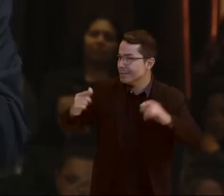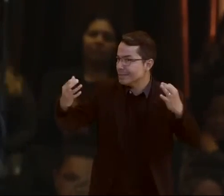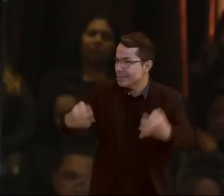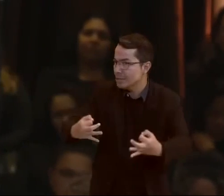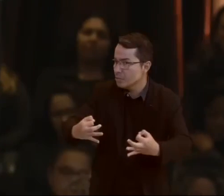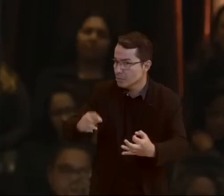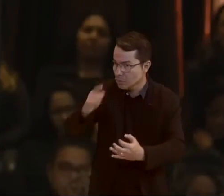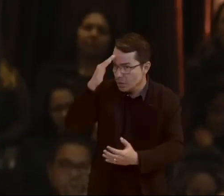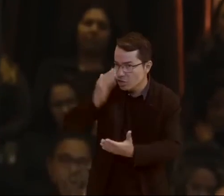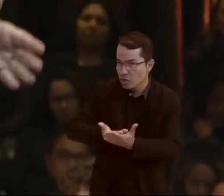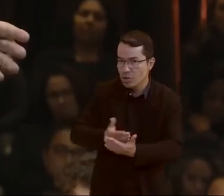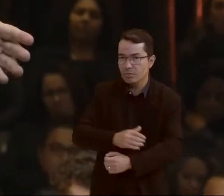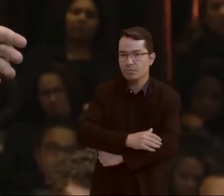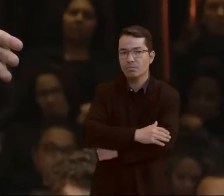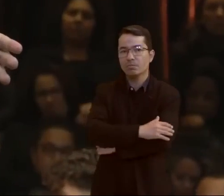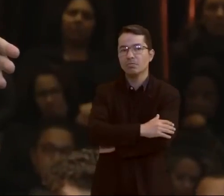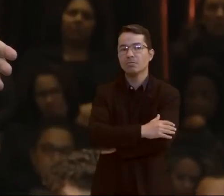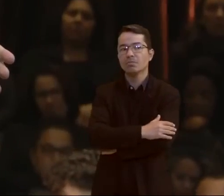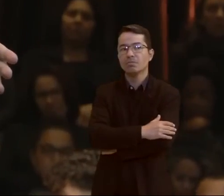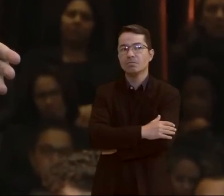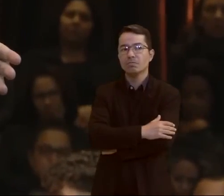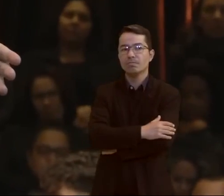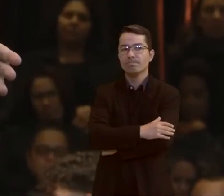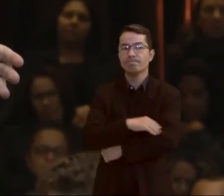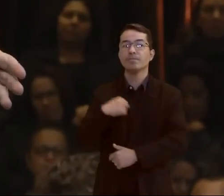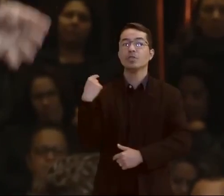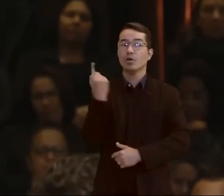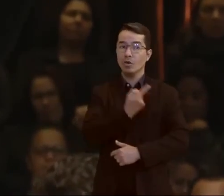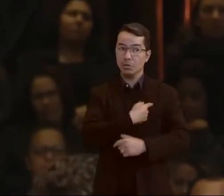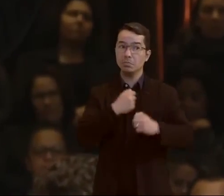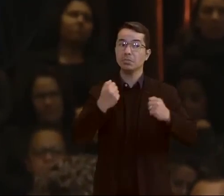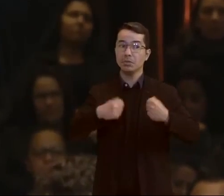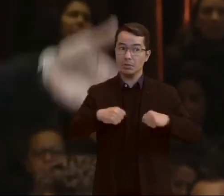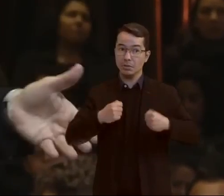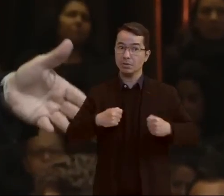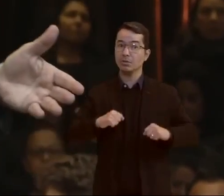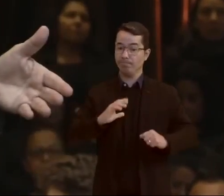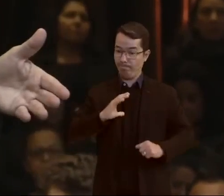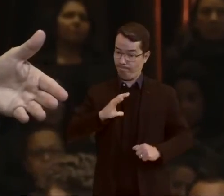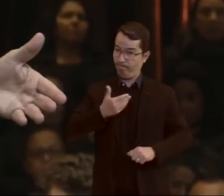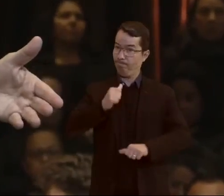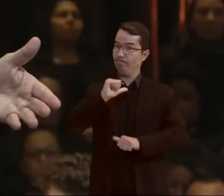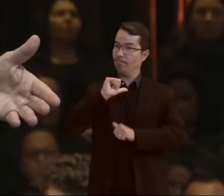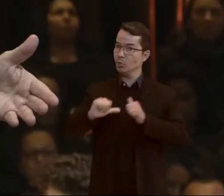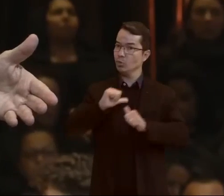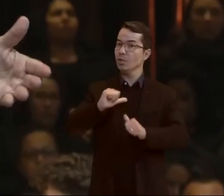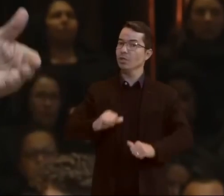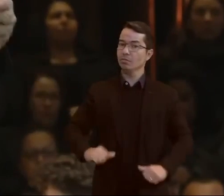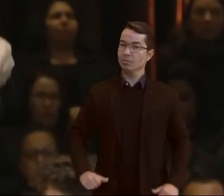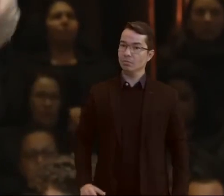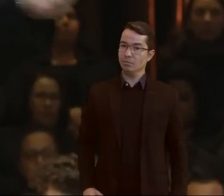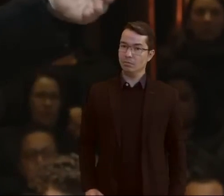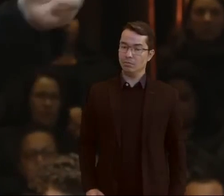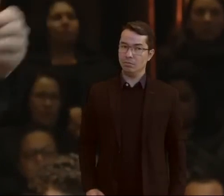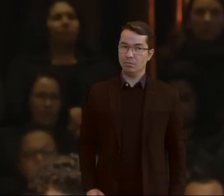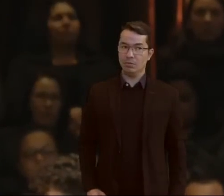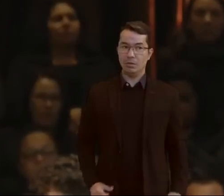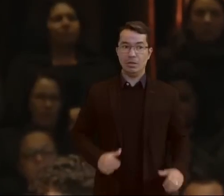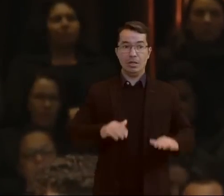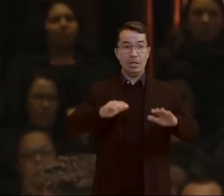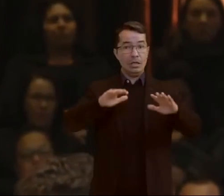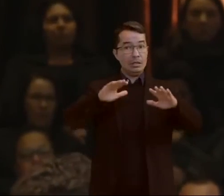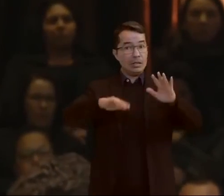E às vezes a gente vai ter que tomar atitudes. E o Senhor vai confrontar a nossa vida. E talvez hoje Ele